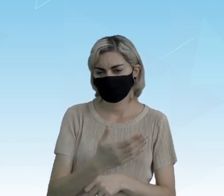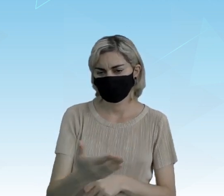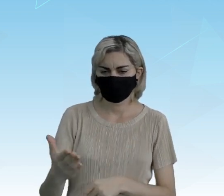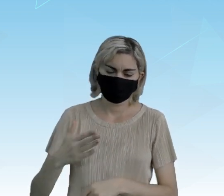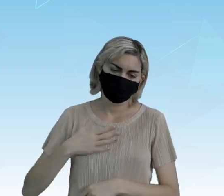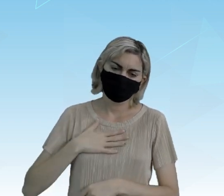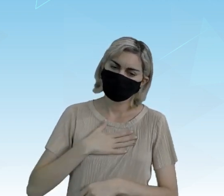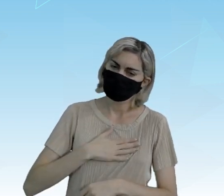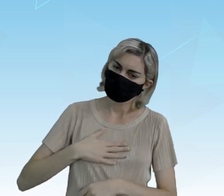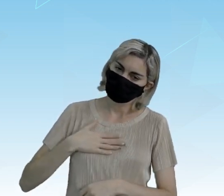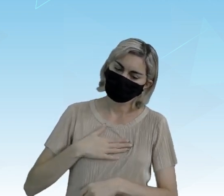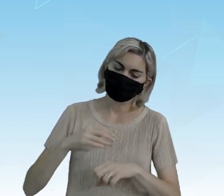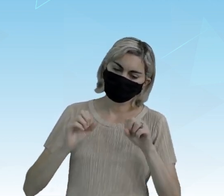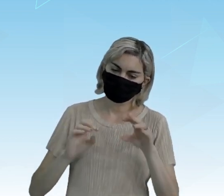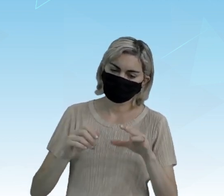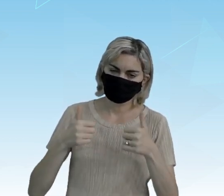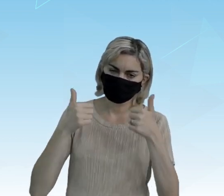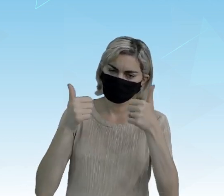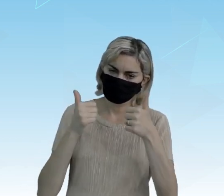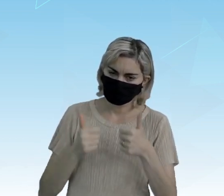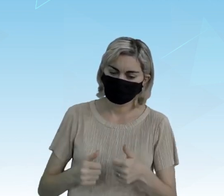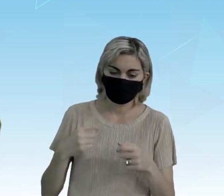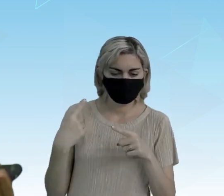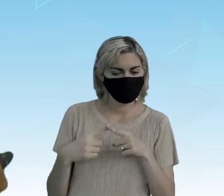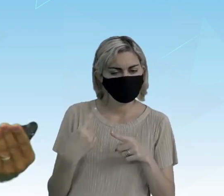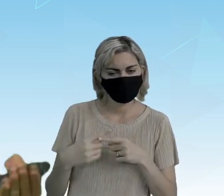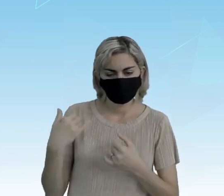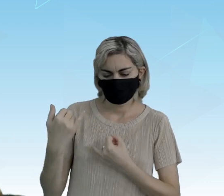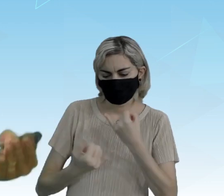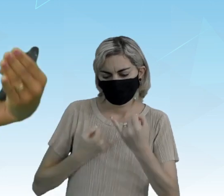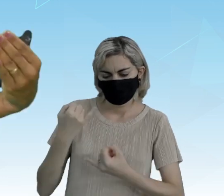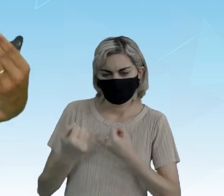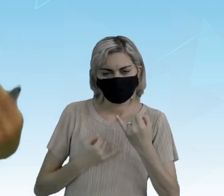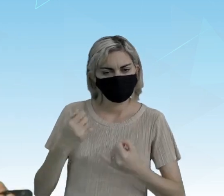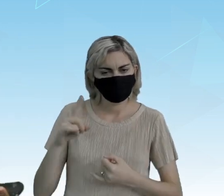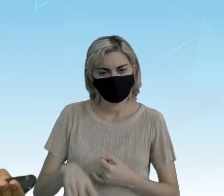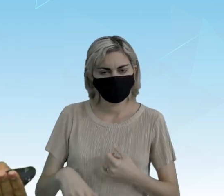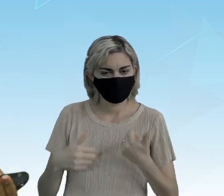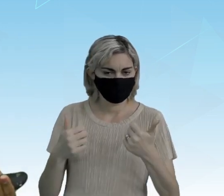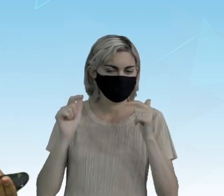tenham gostado da aula, tenham curtido, porque brincar e jogar é